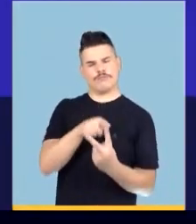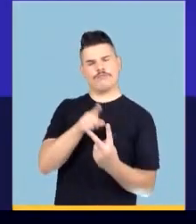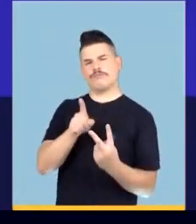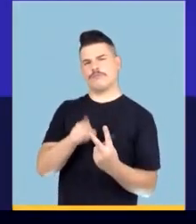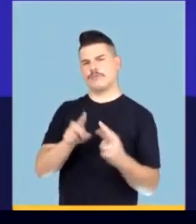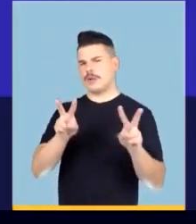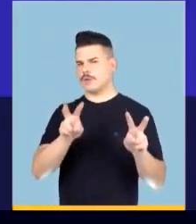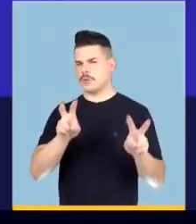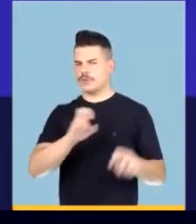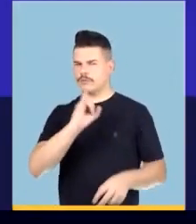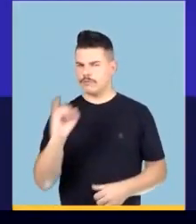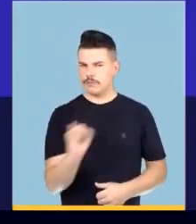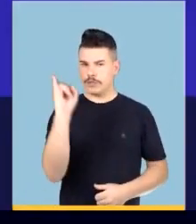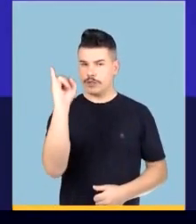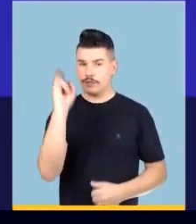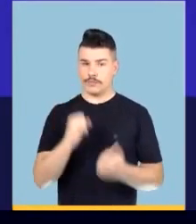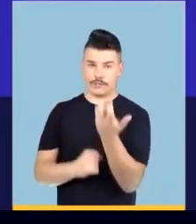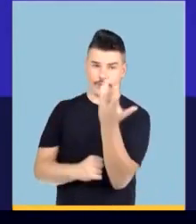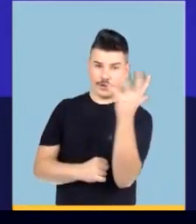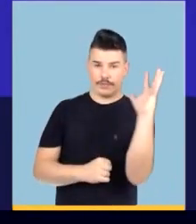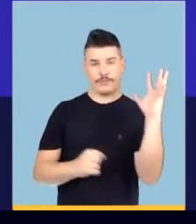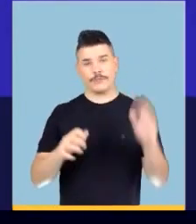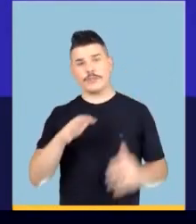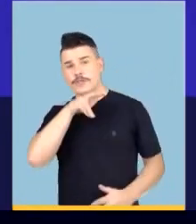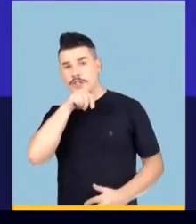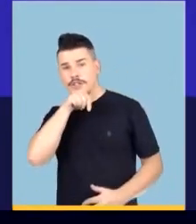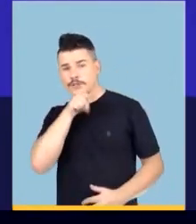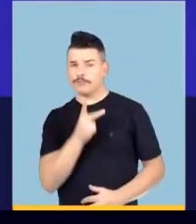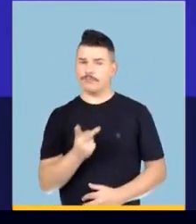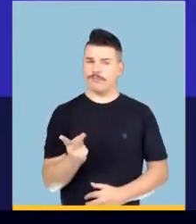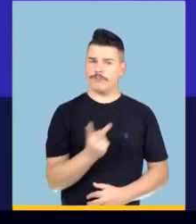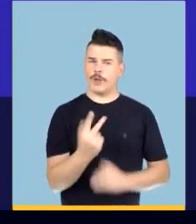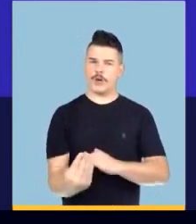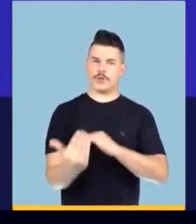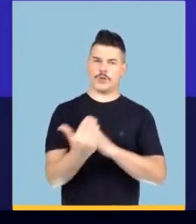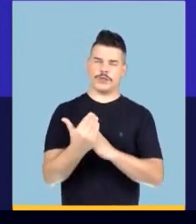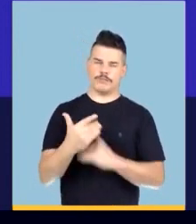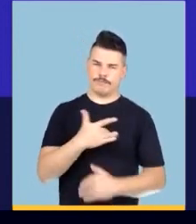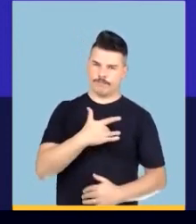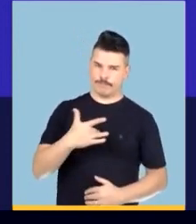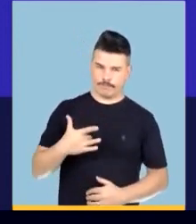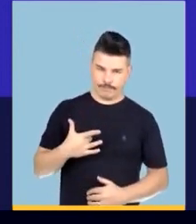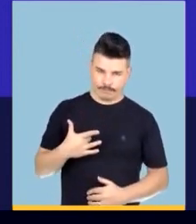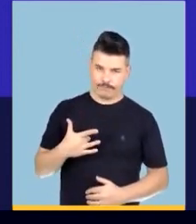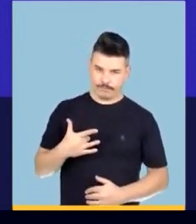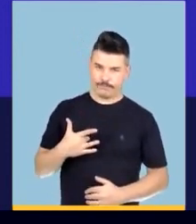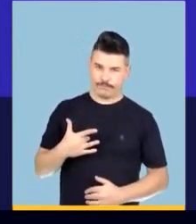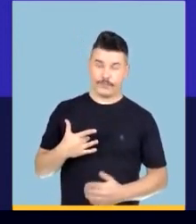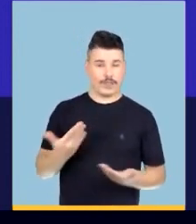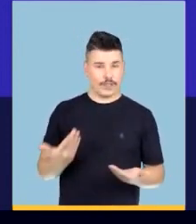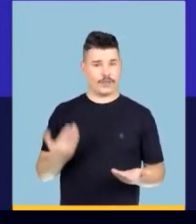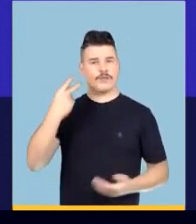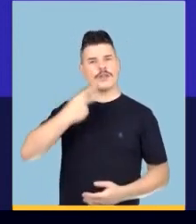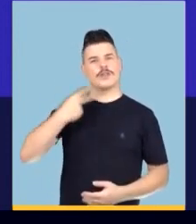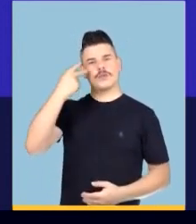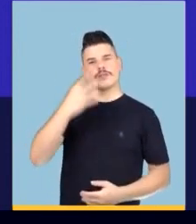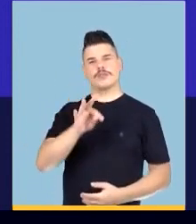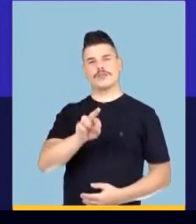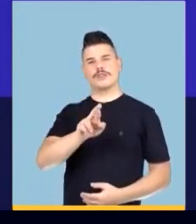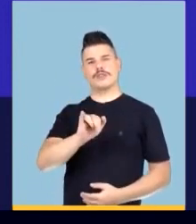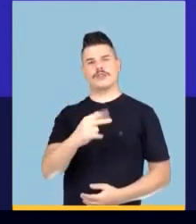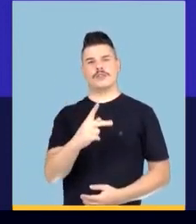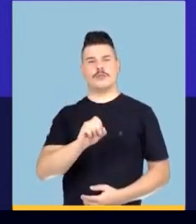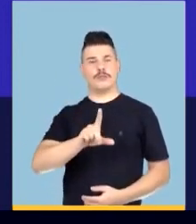Trato de dois assuntos de vital importância: defesa animal e meio ambiente. Isso mexe diretamente com a nossa saúde.